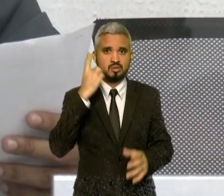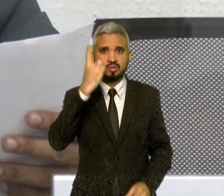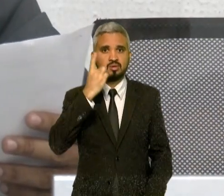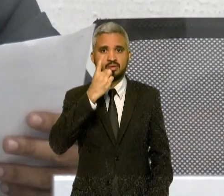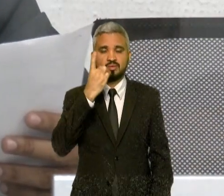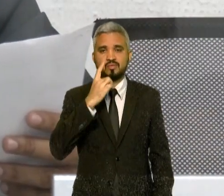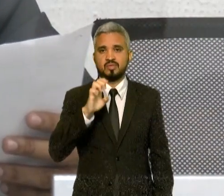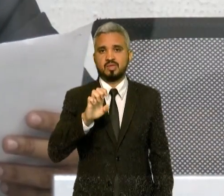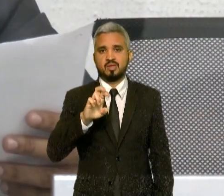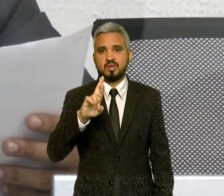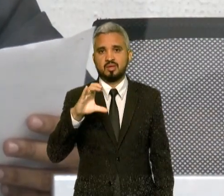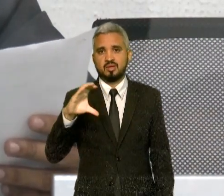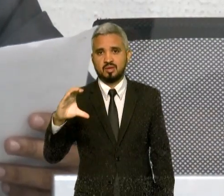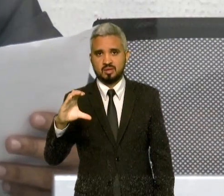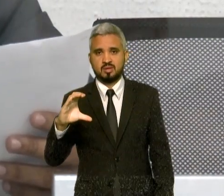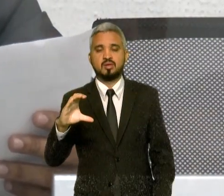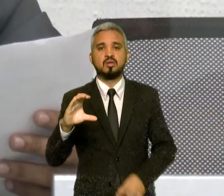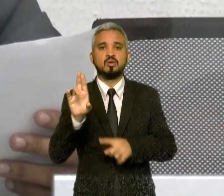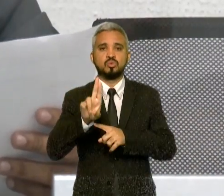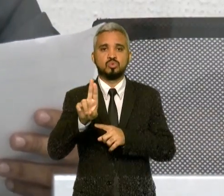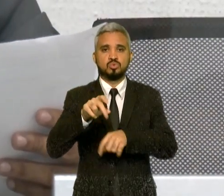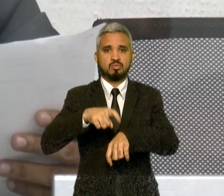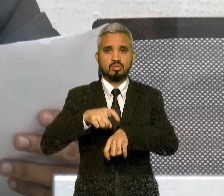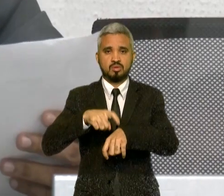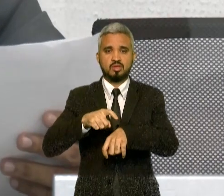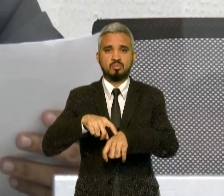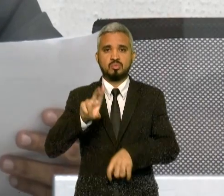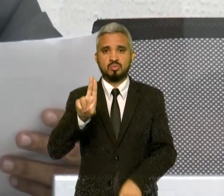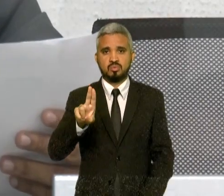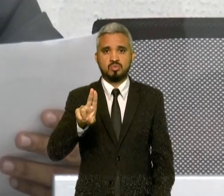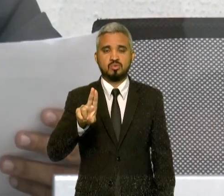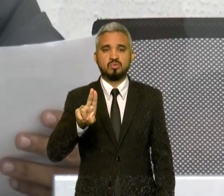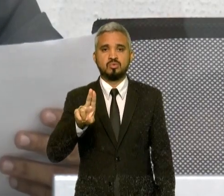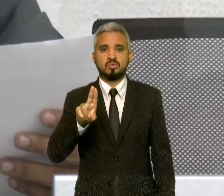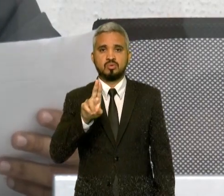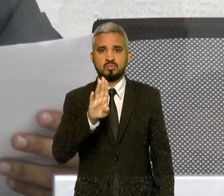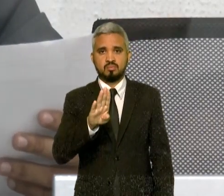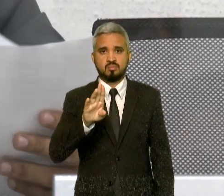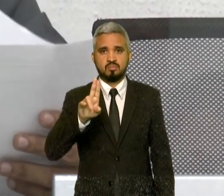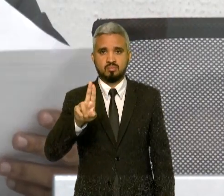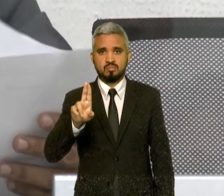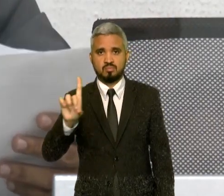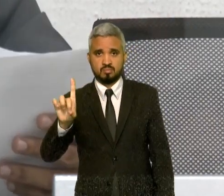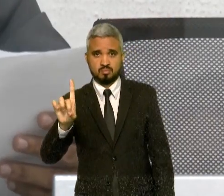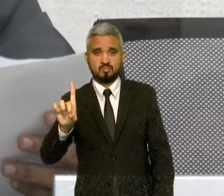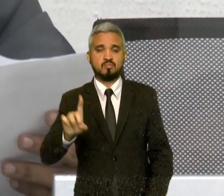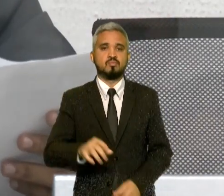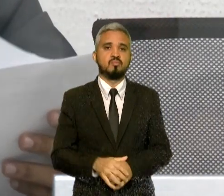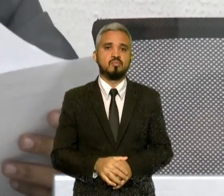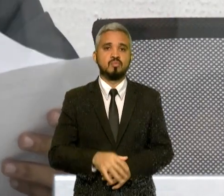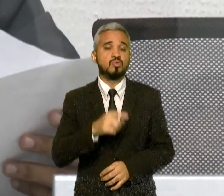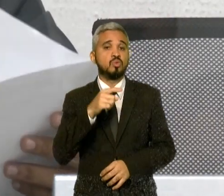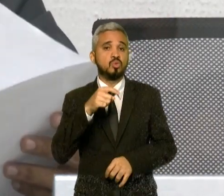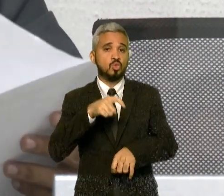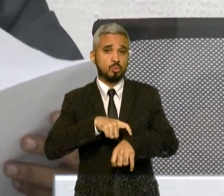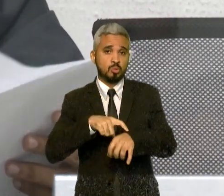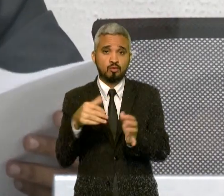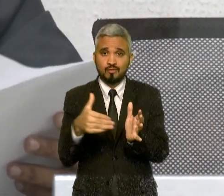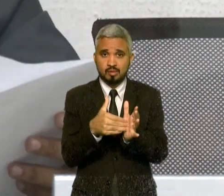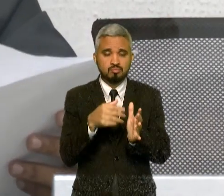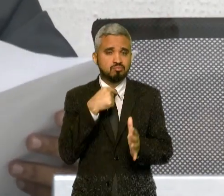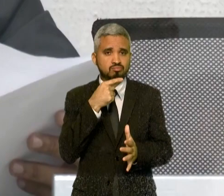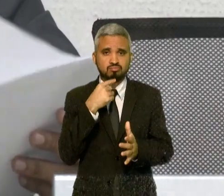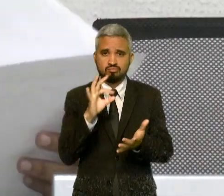pelo bloco União Democrática e pela liderança deste bloco. No expediente final, não houve oradores inscritos. Nada mais vindo a tratar,